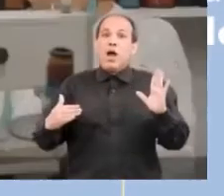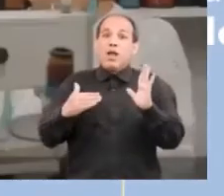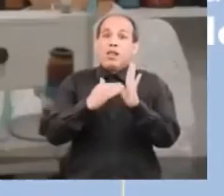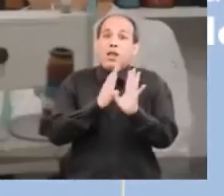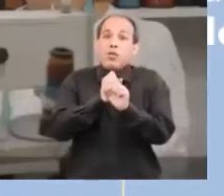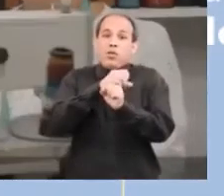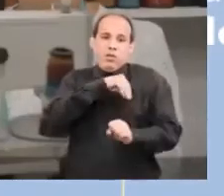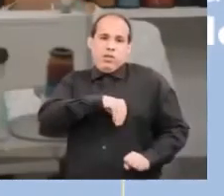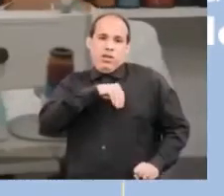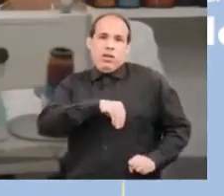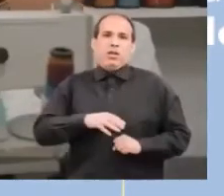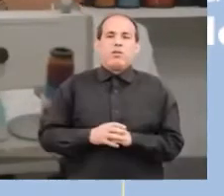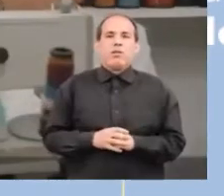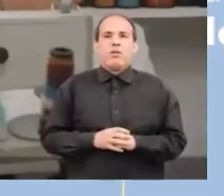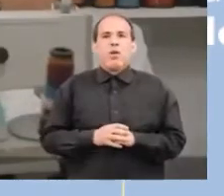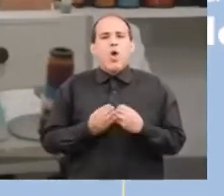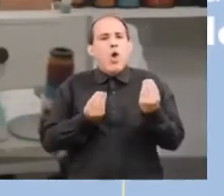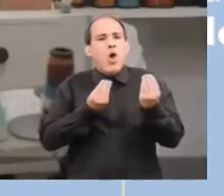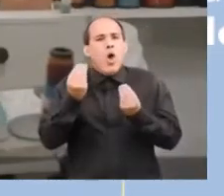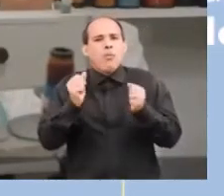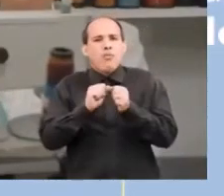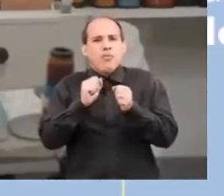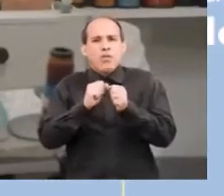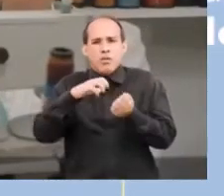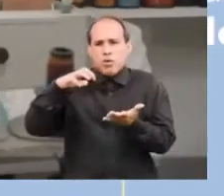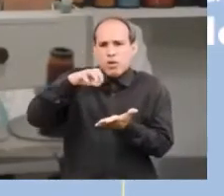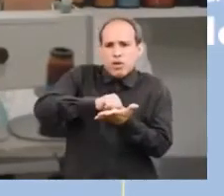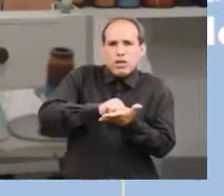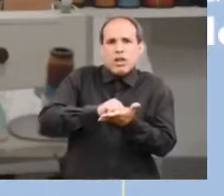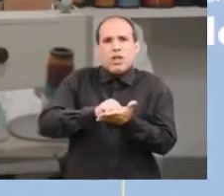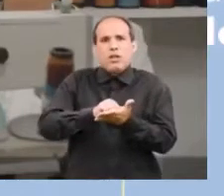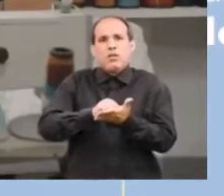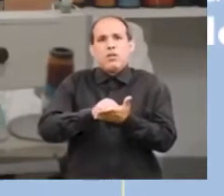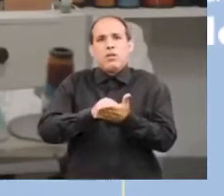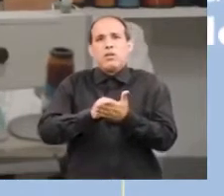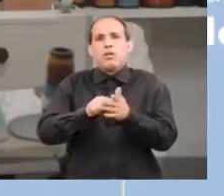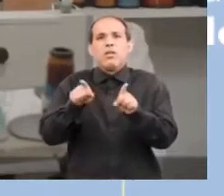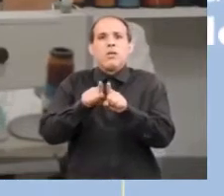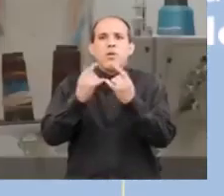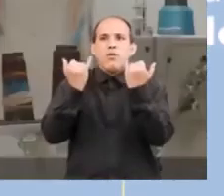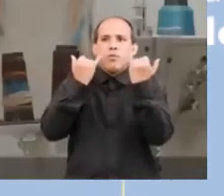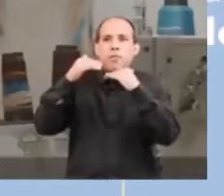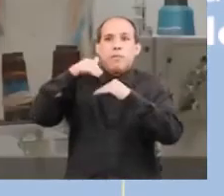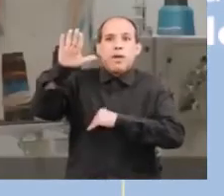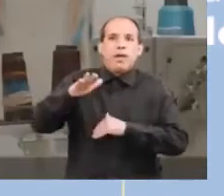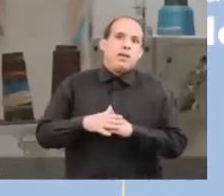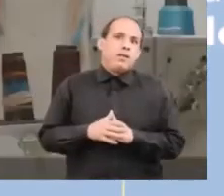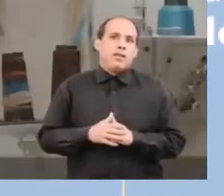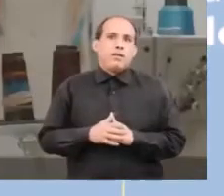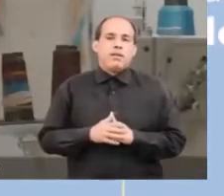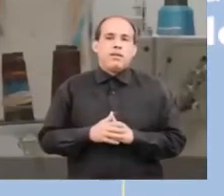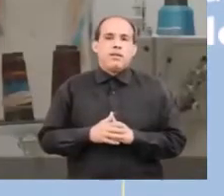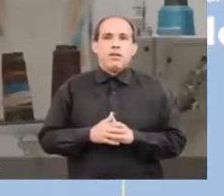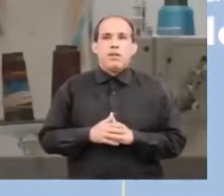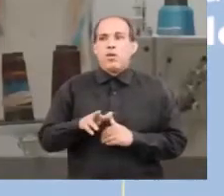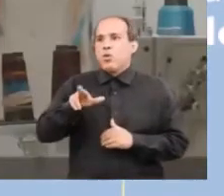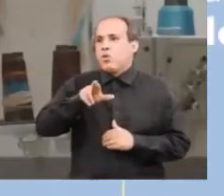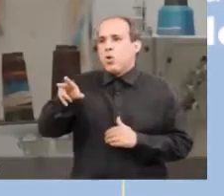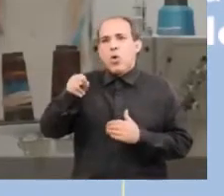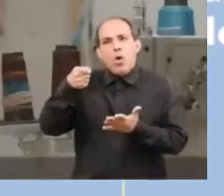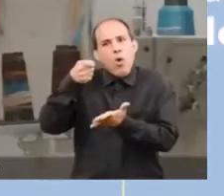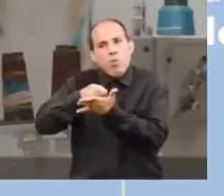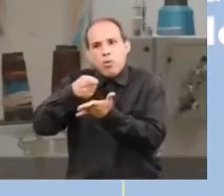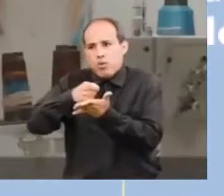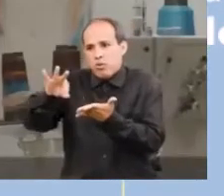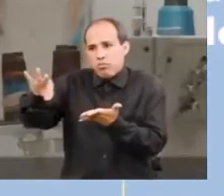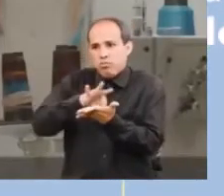renda. Então, Marina, como eu posso fazer o cadastro e me informar melhor sobre isso tudo? Dona Edileuza, não é obrigatória